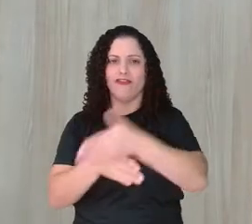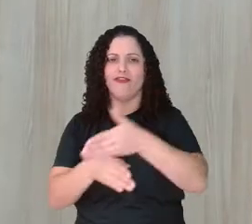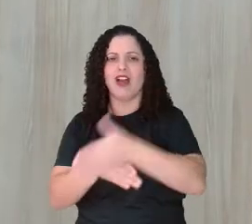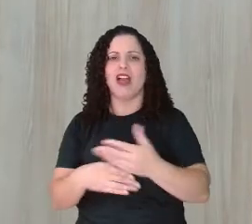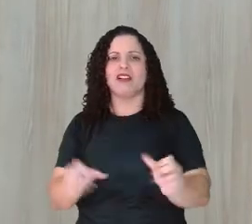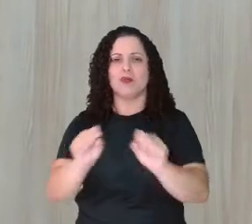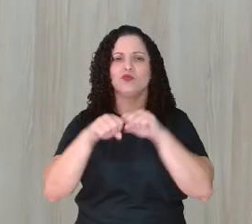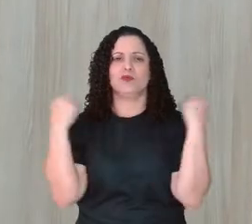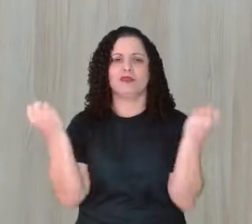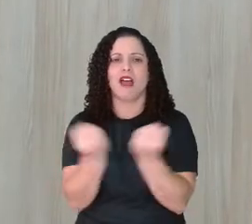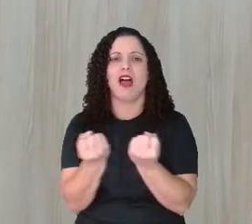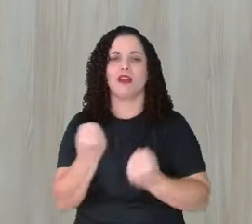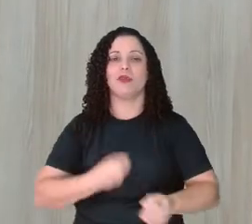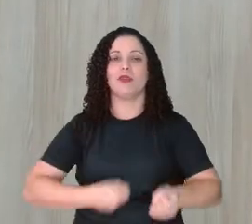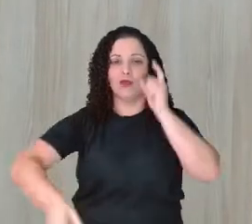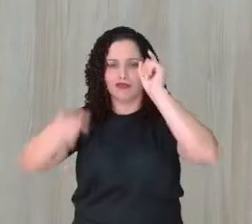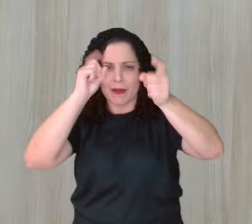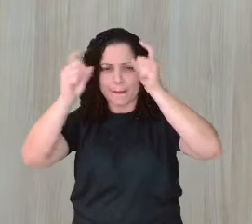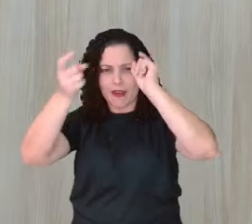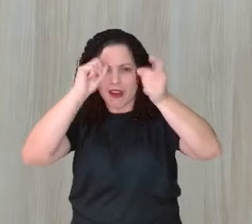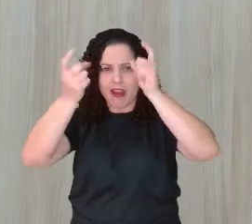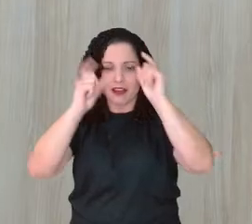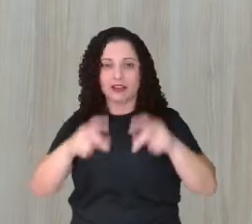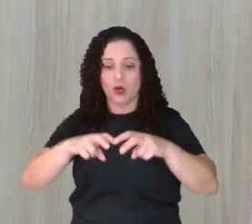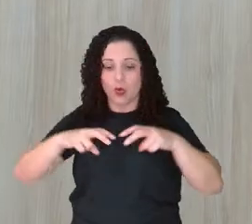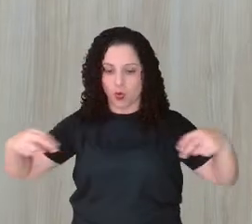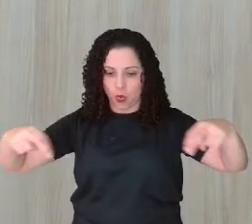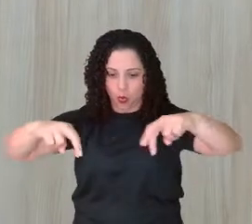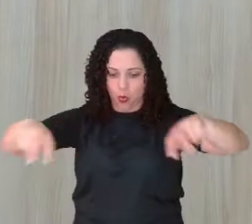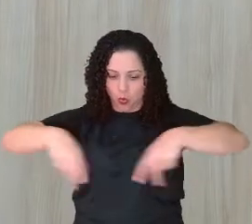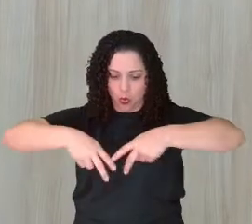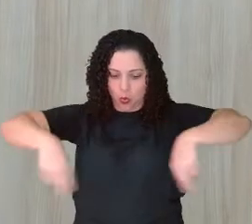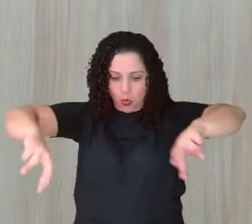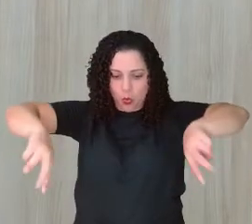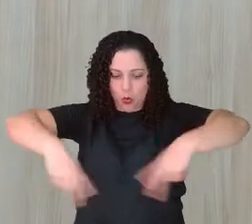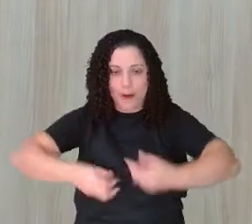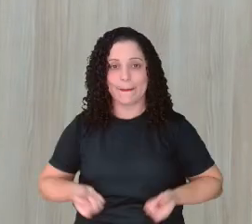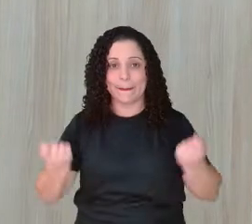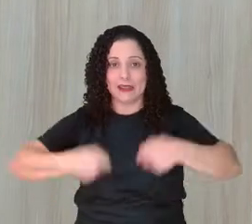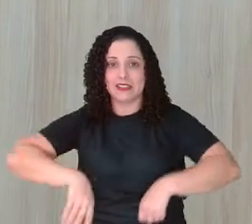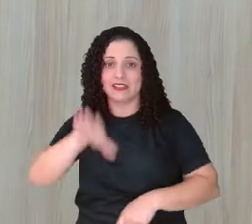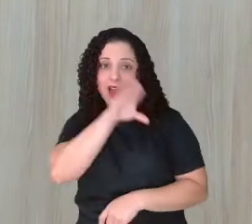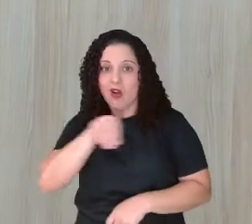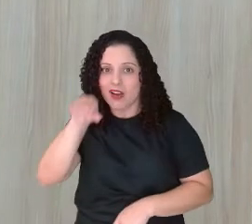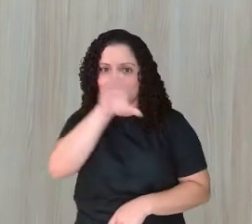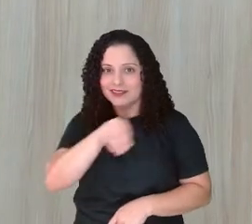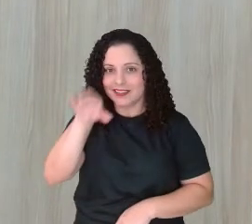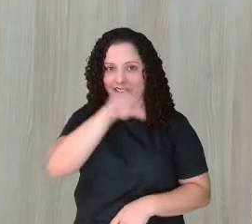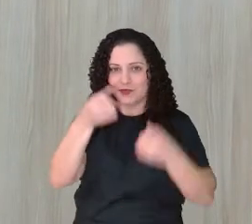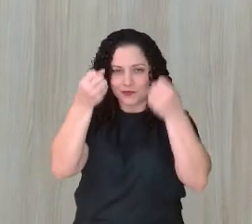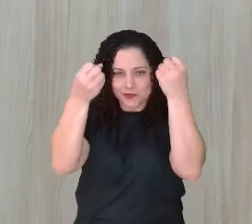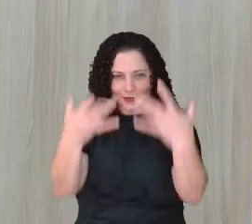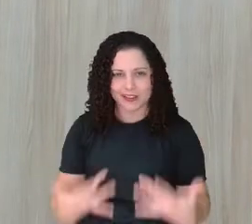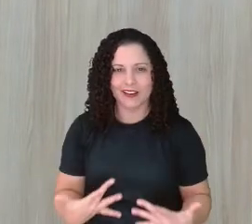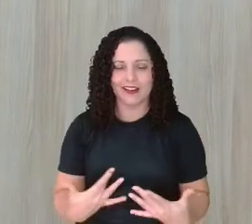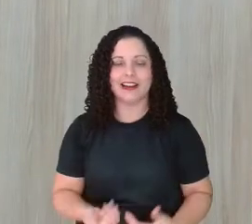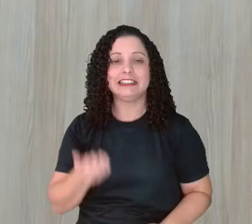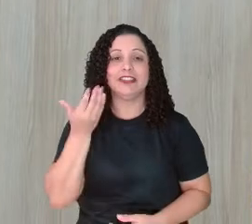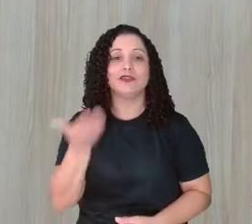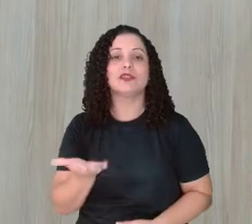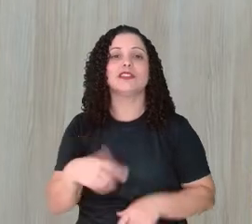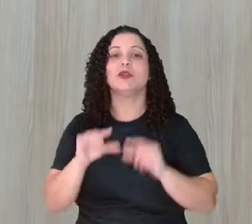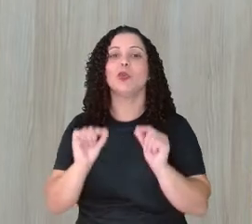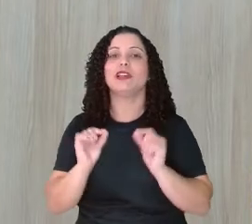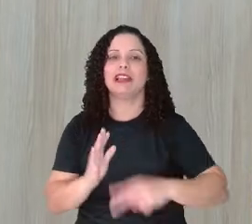mesa redonda, gêneros orais, que necessitam da oralidade ali presente, e você